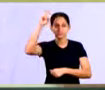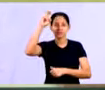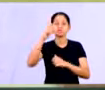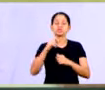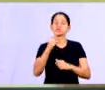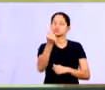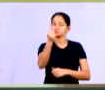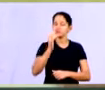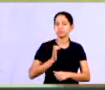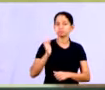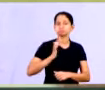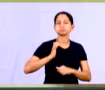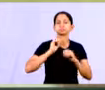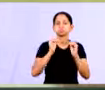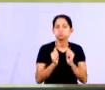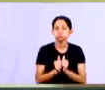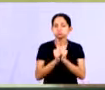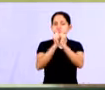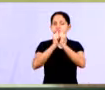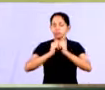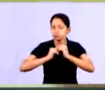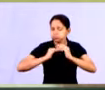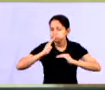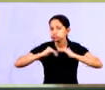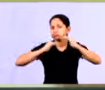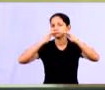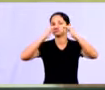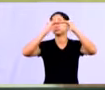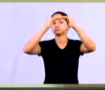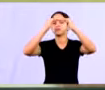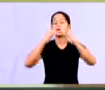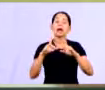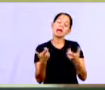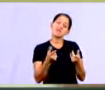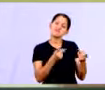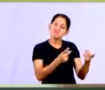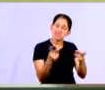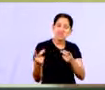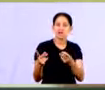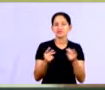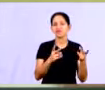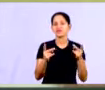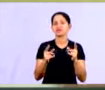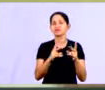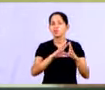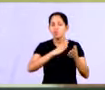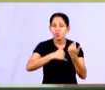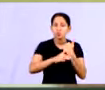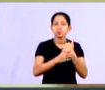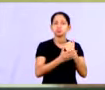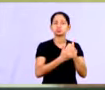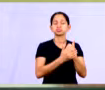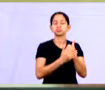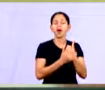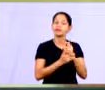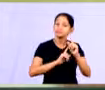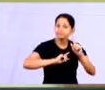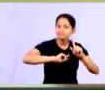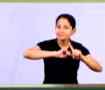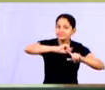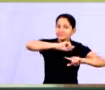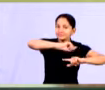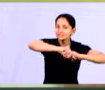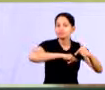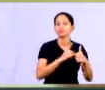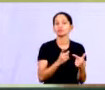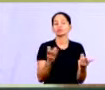um investidor que nesse momento a história dele é que ele vendeu a casa, apartamento, investiu tudo na bolsa quando estava em baixa, um momento muito